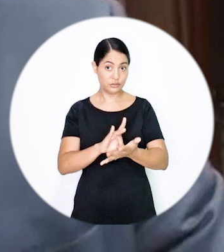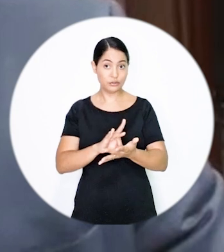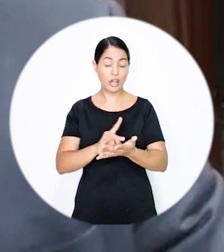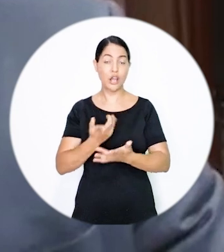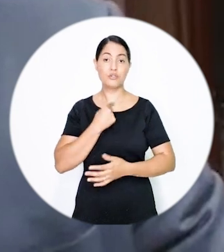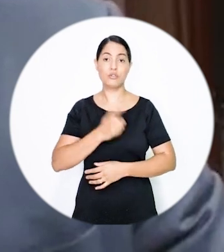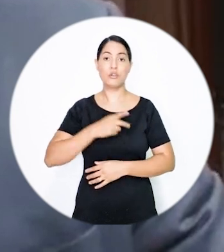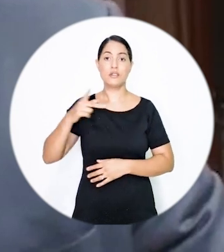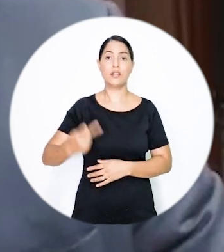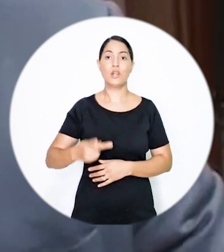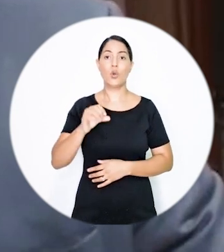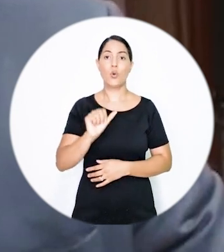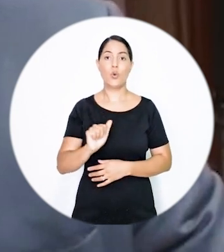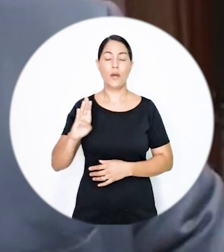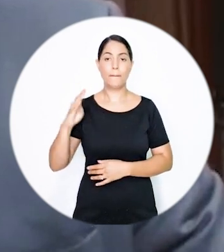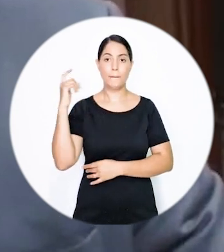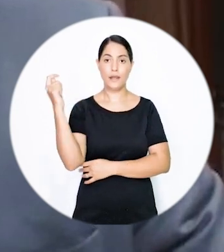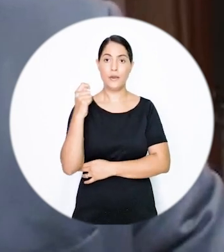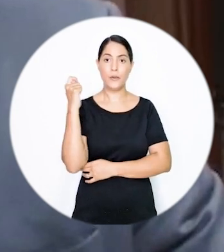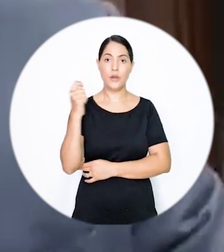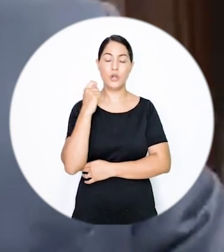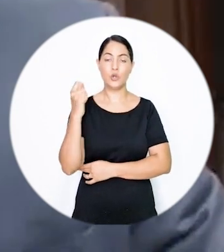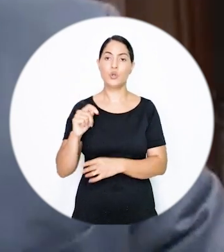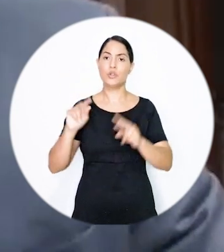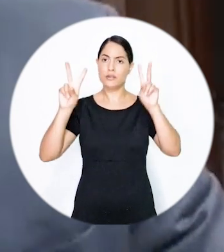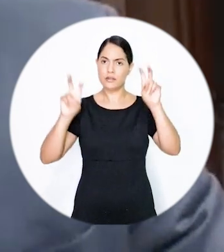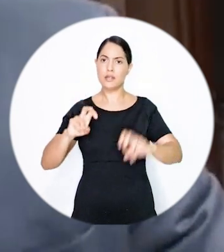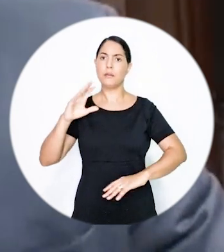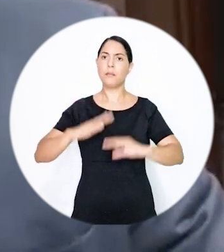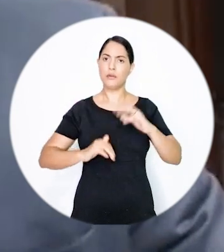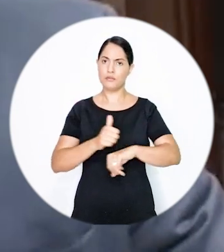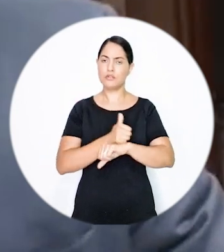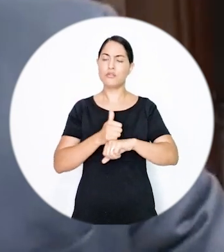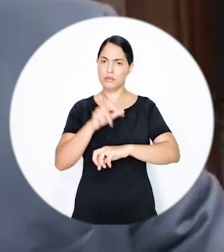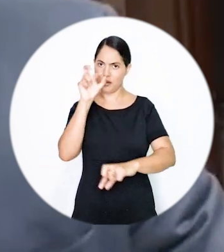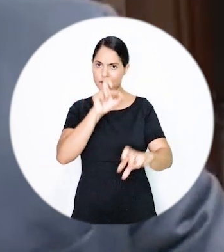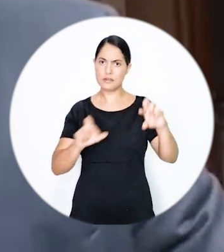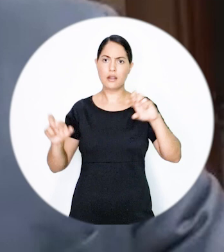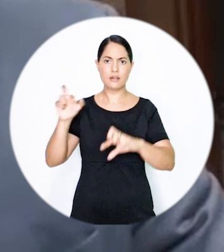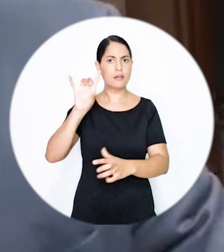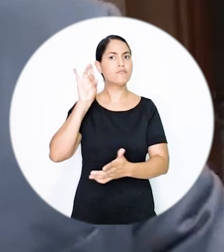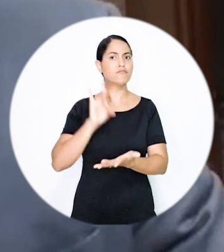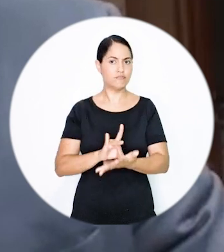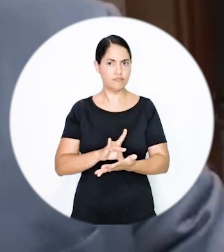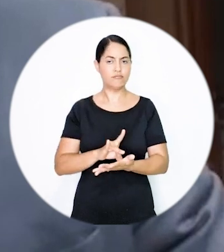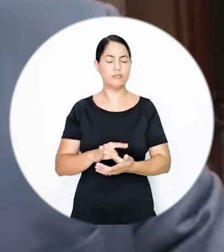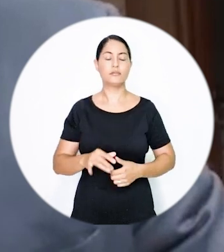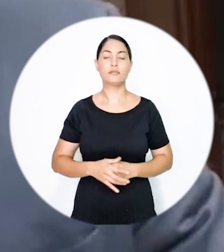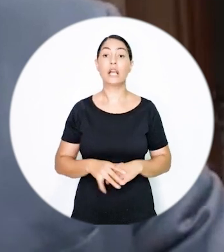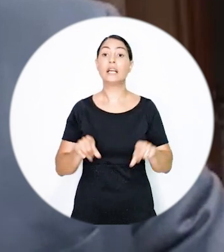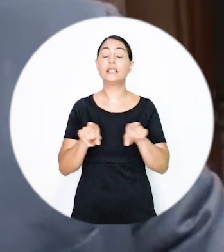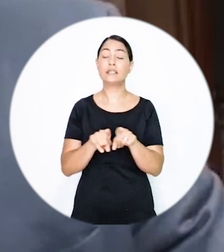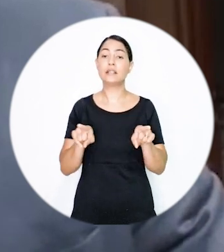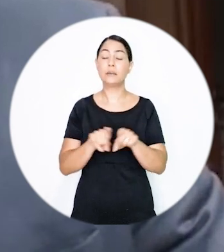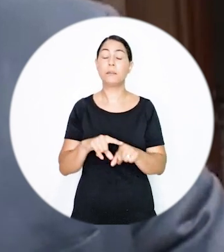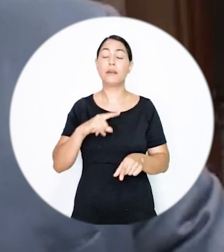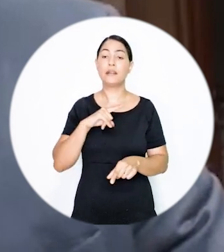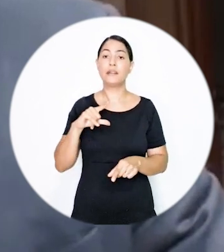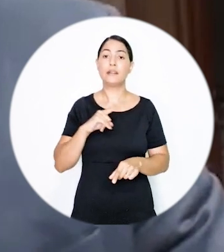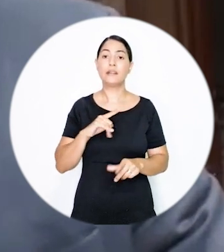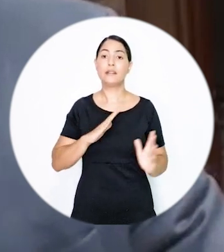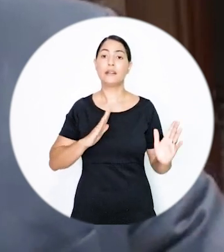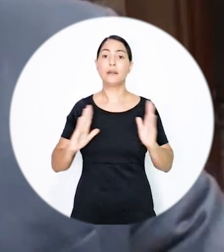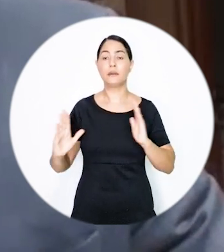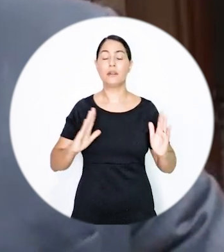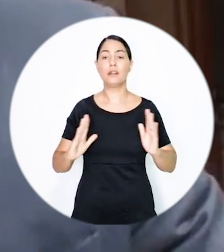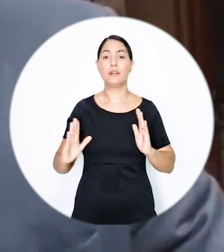De fato, a Ordem Gaúcha tem atuado de forma muito firme no tema da fiscalização profissional. E esse episódio, na comarca